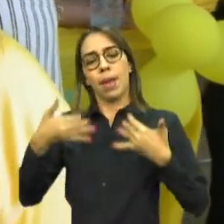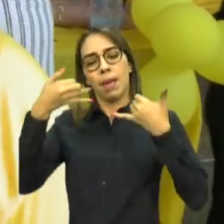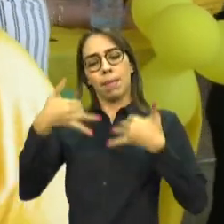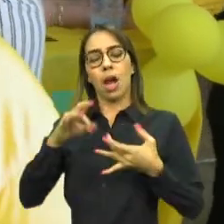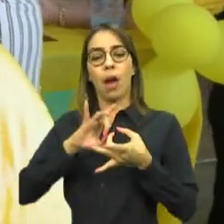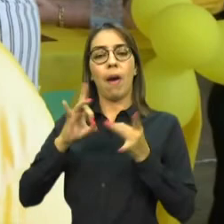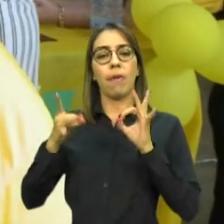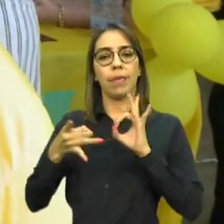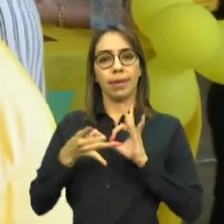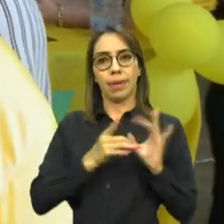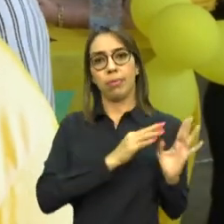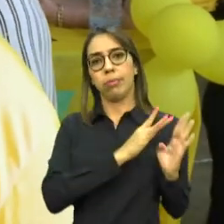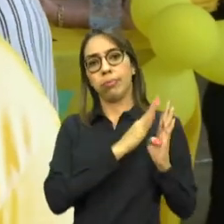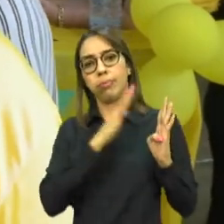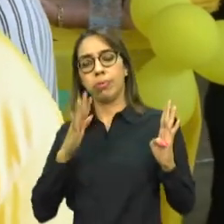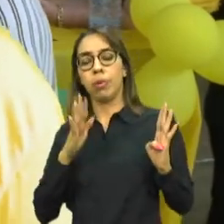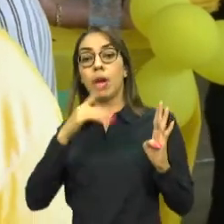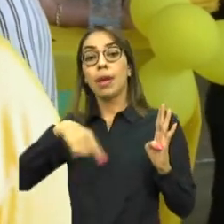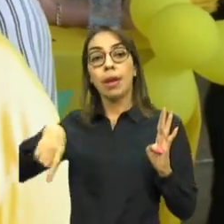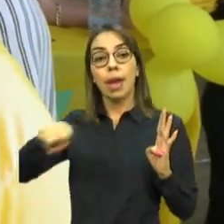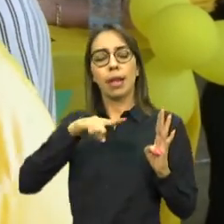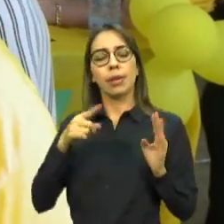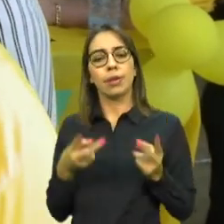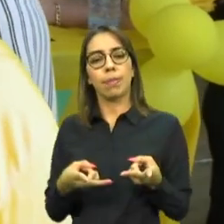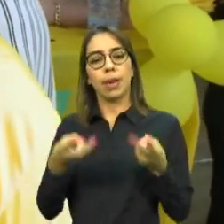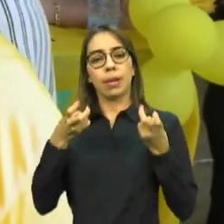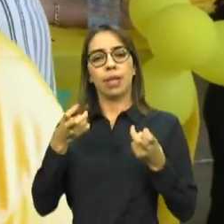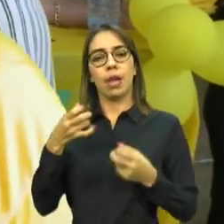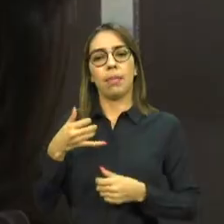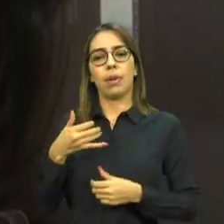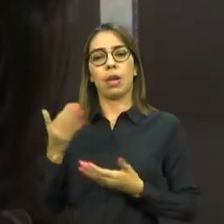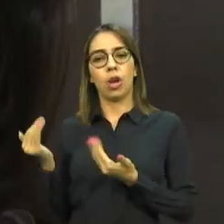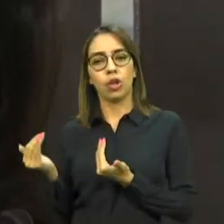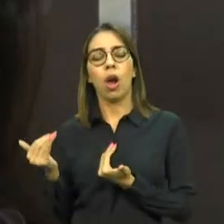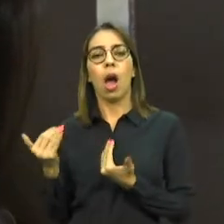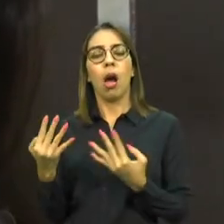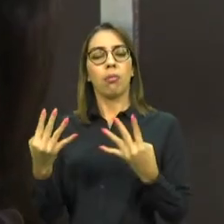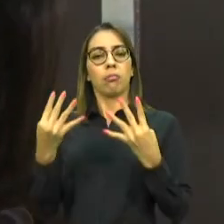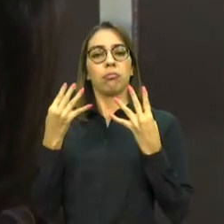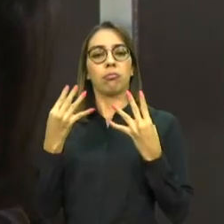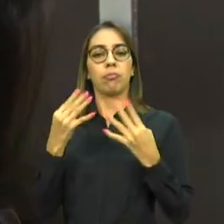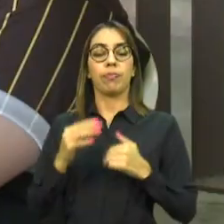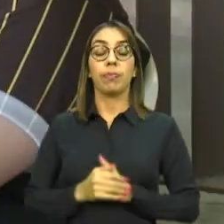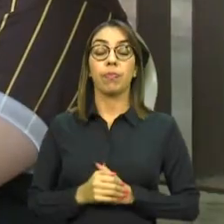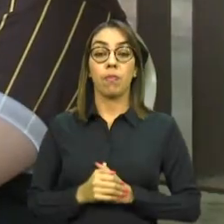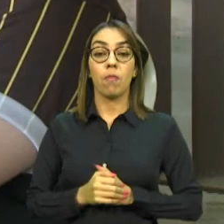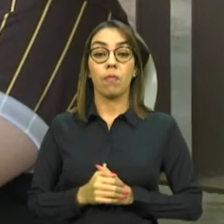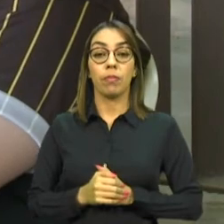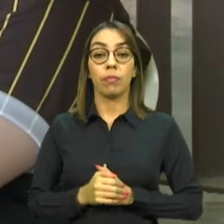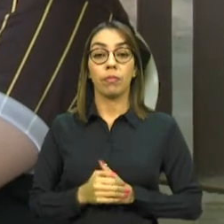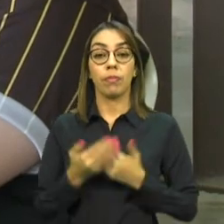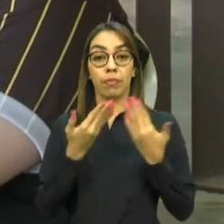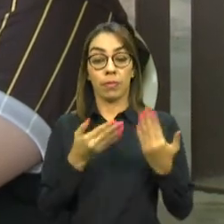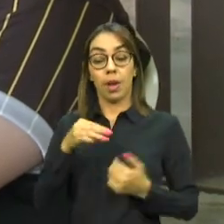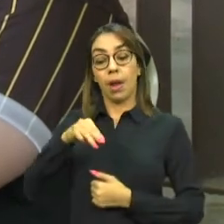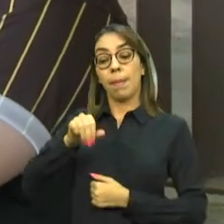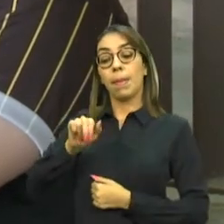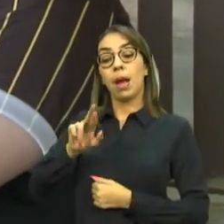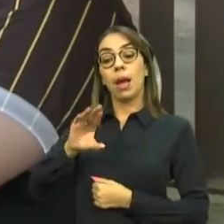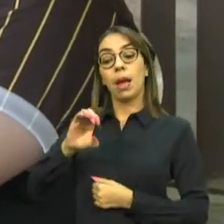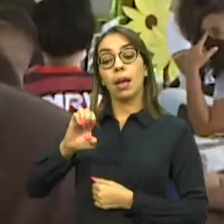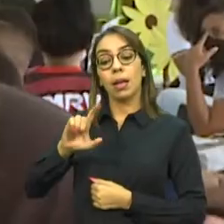é muito notório que os adolescentes prestam bastante atenção. Para Marcela, é necessário cautela ao